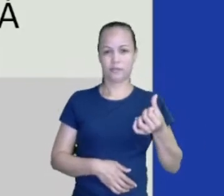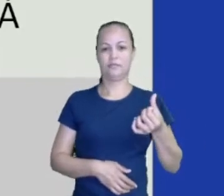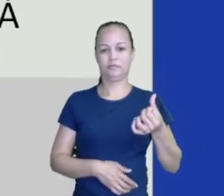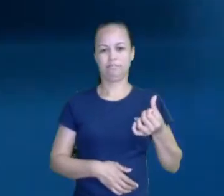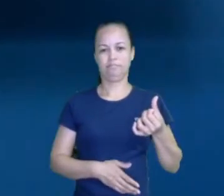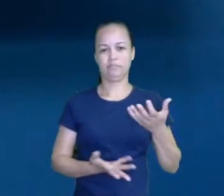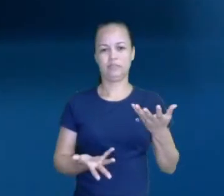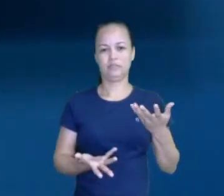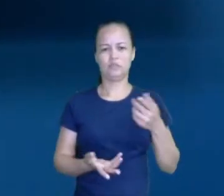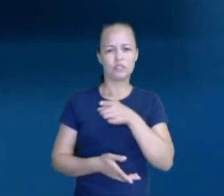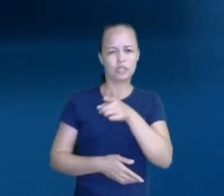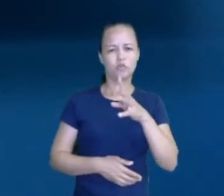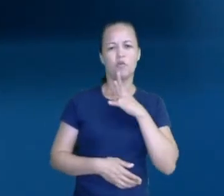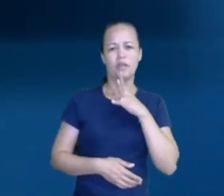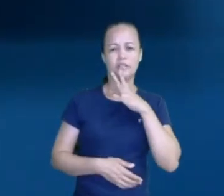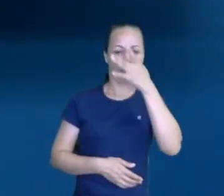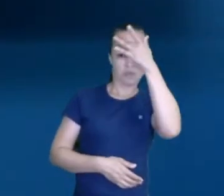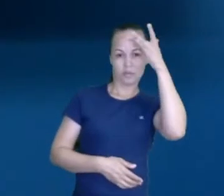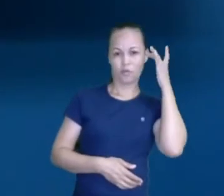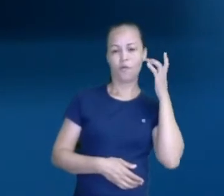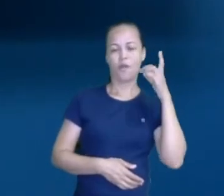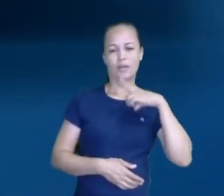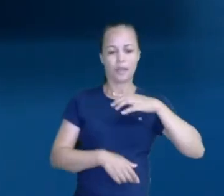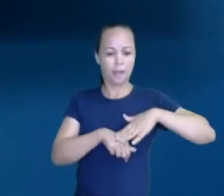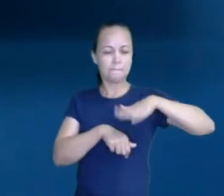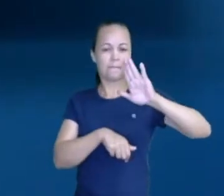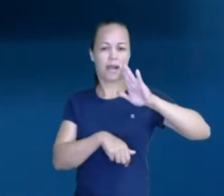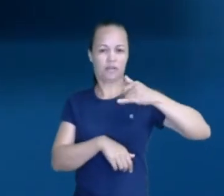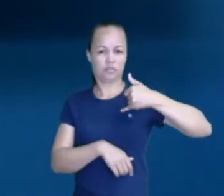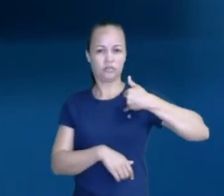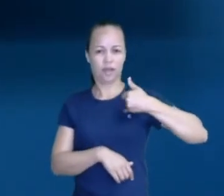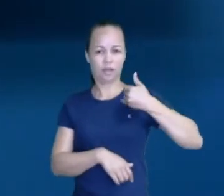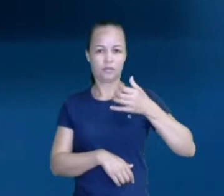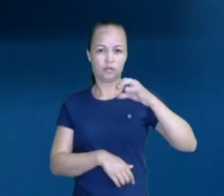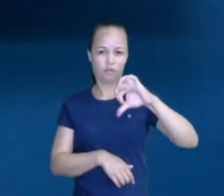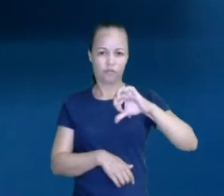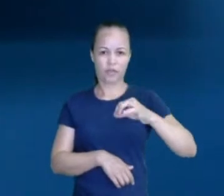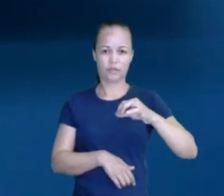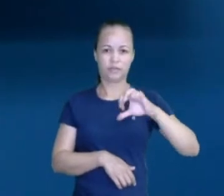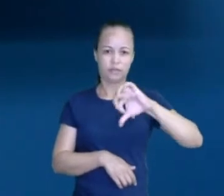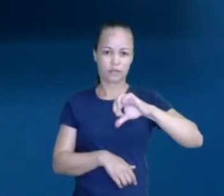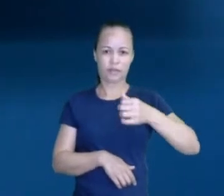90 anos? Conta para mim. Eu conheço.